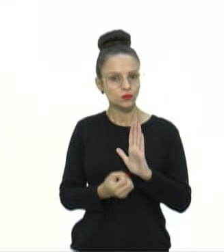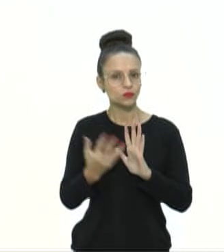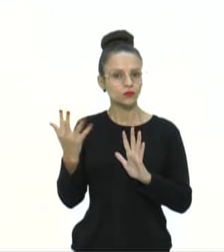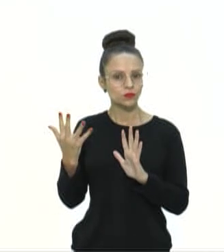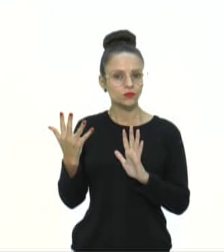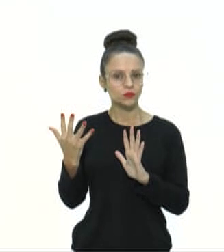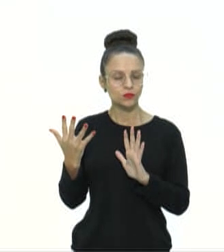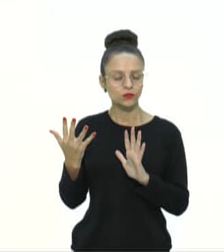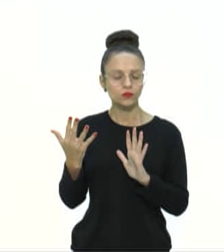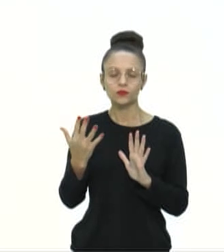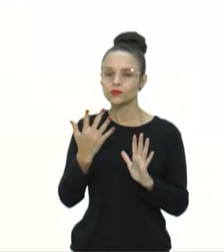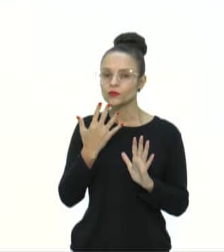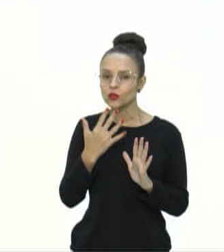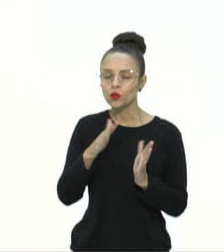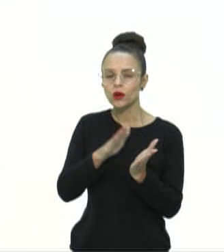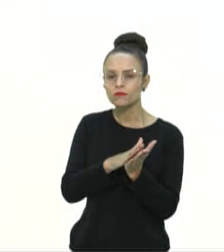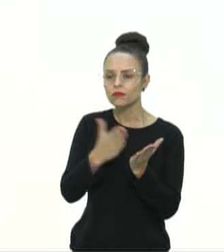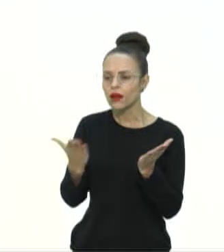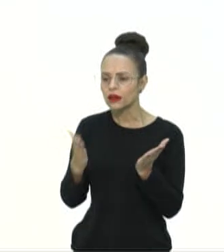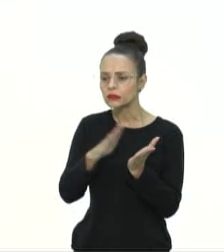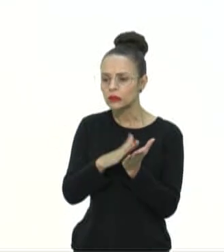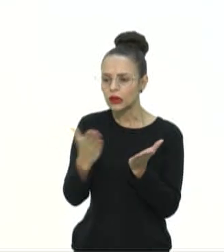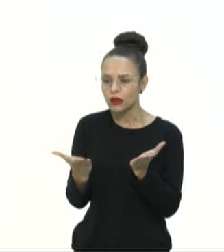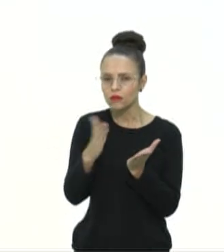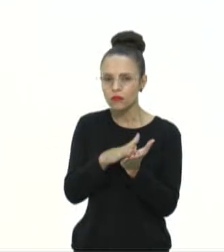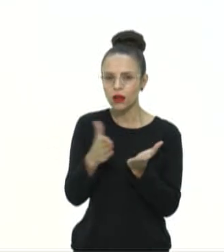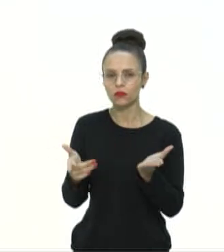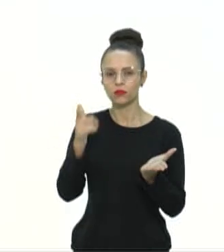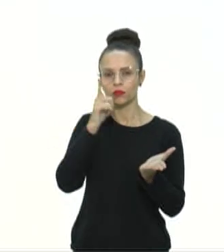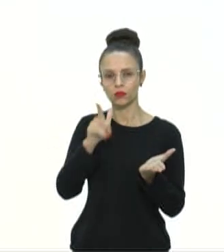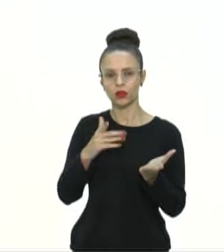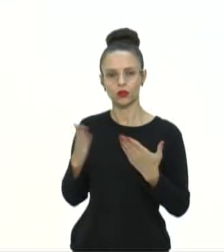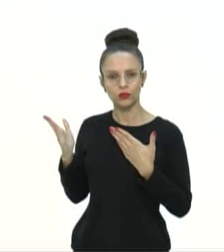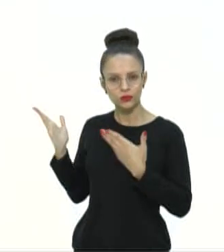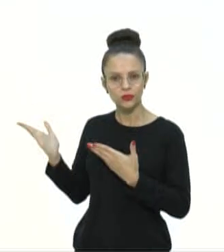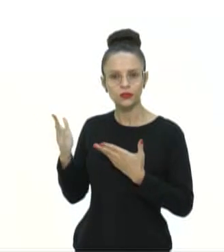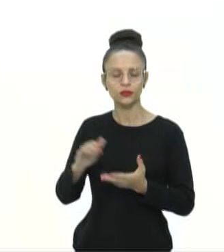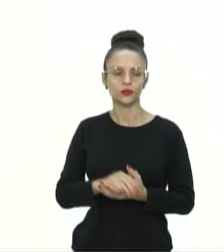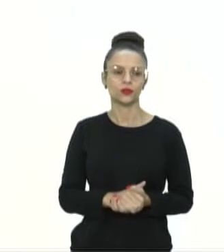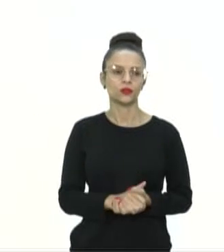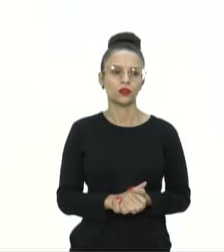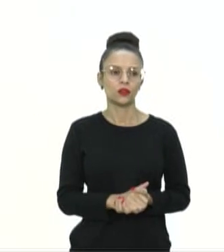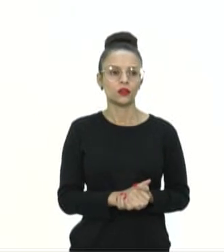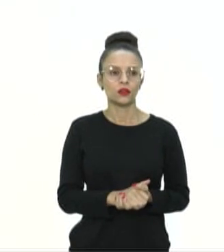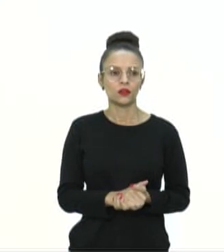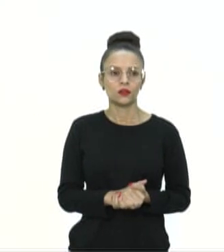impressões teve para chegar nesse resultado aqui do Monte Fuji.